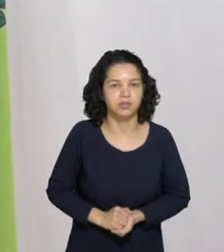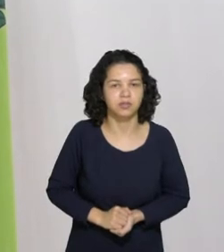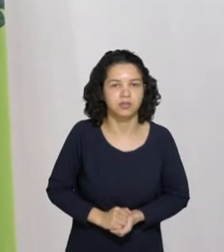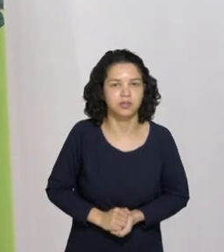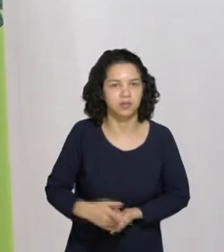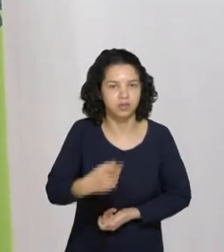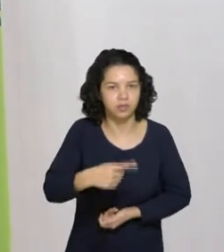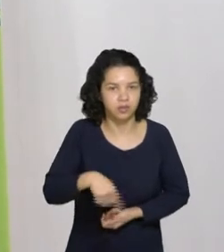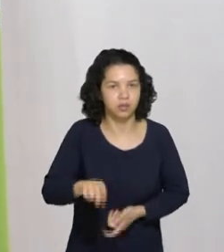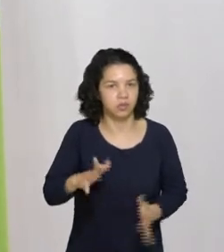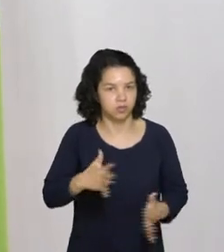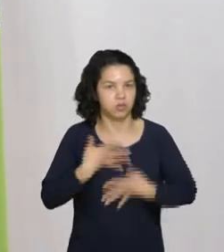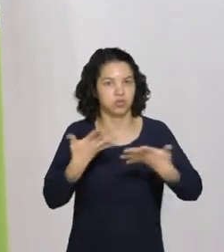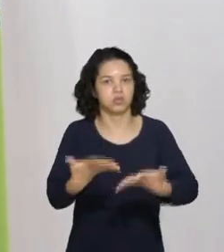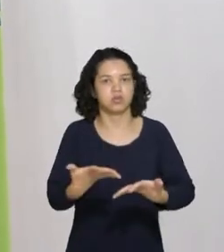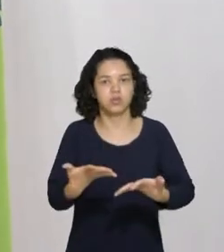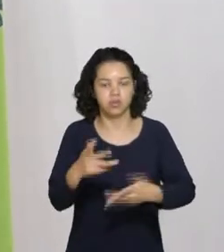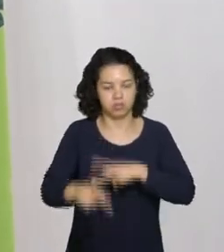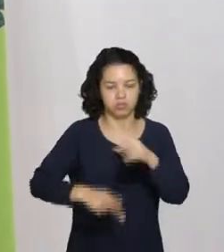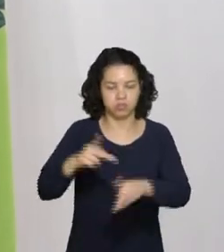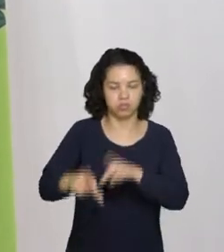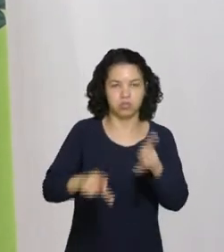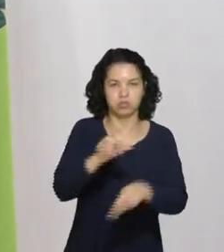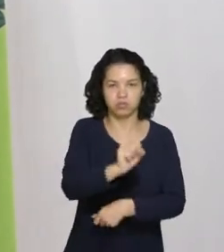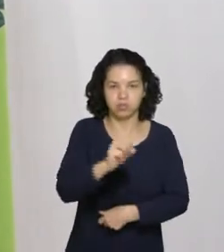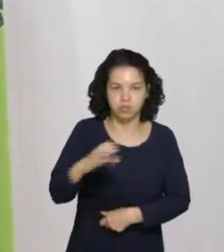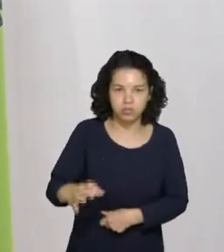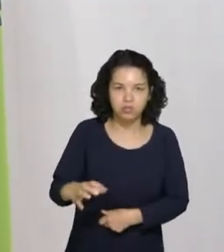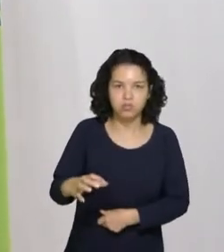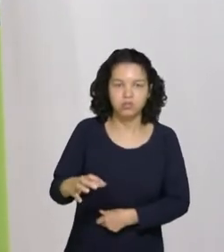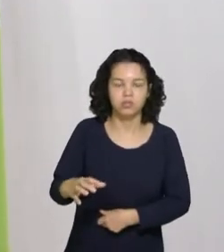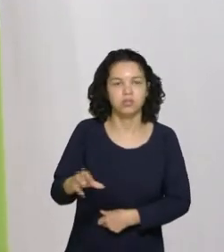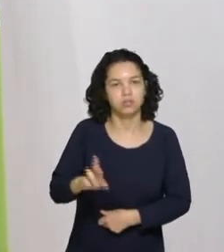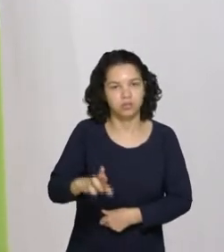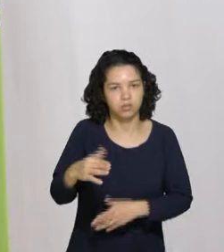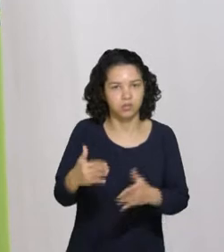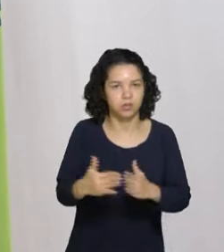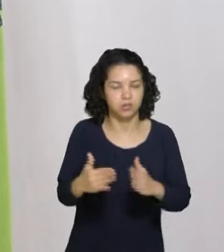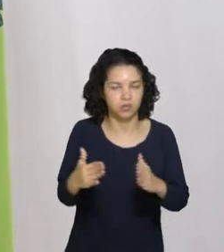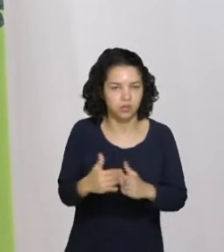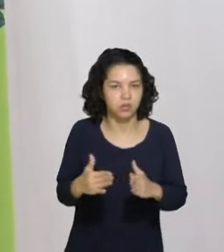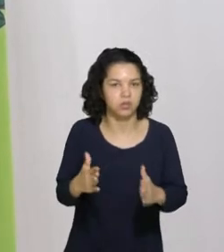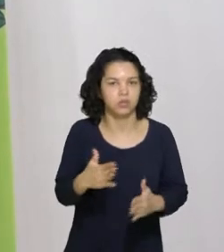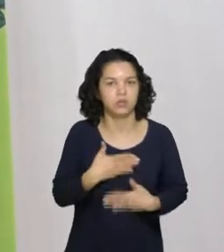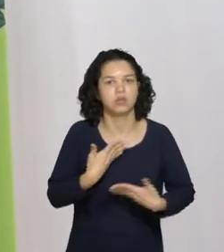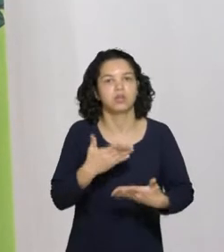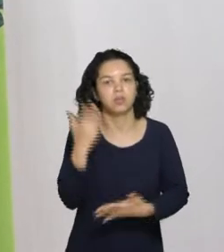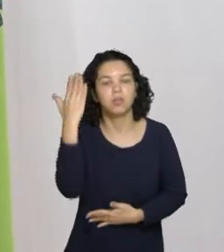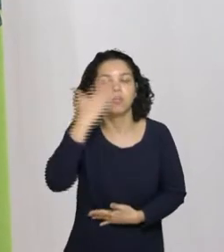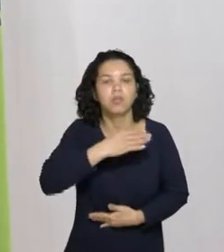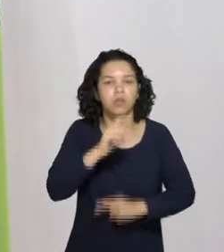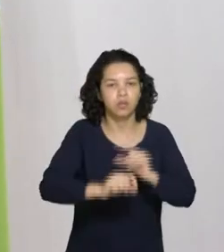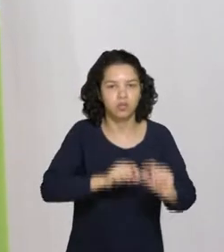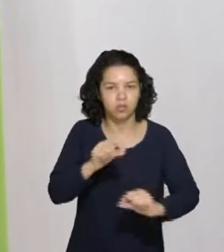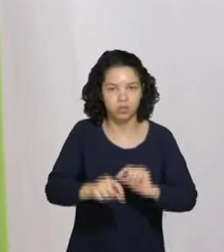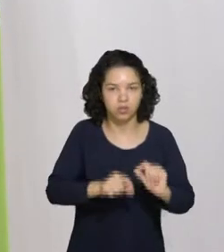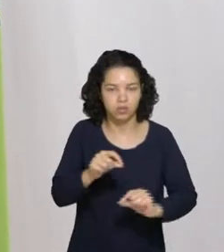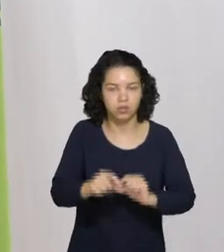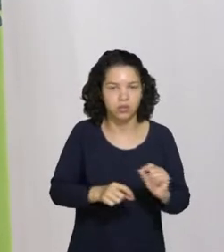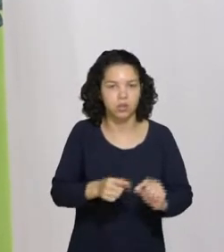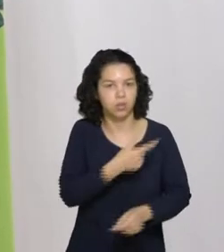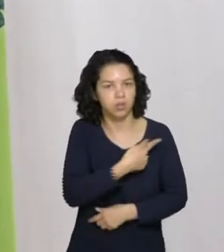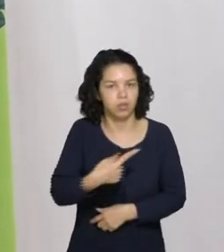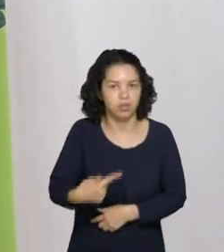está assustando os catarinenses, está assustando as donas de casa, e prova que, efetivamente, o